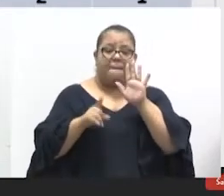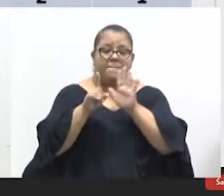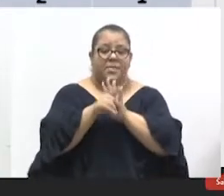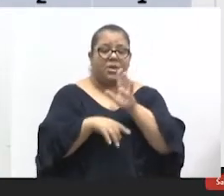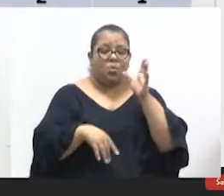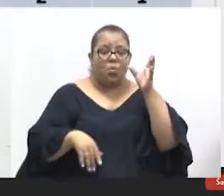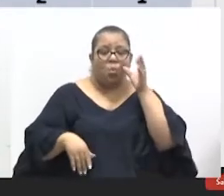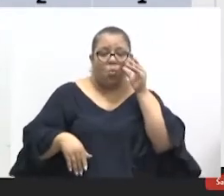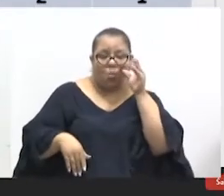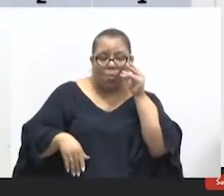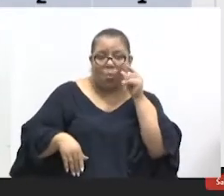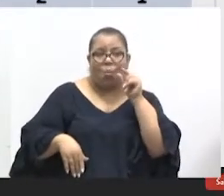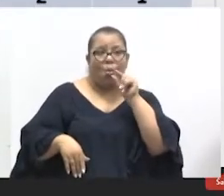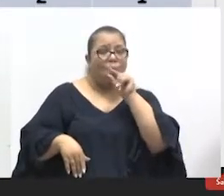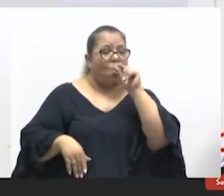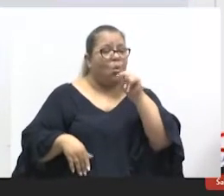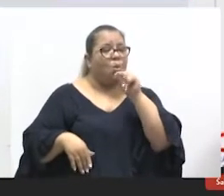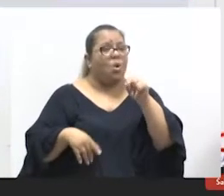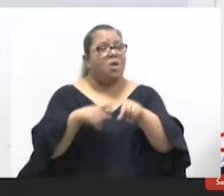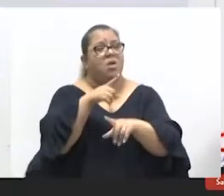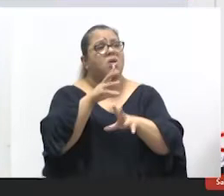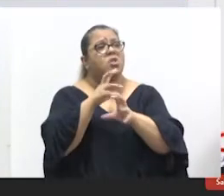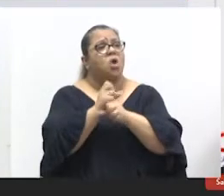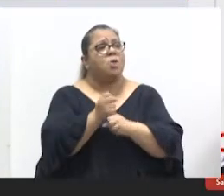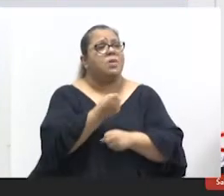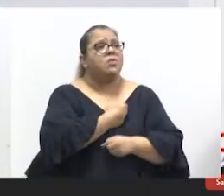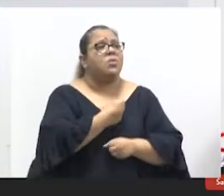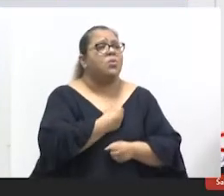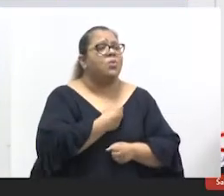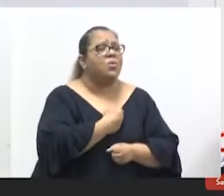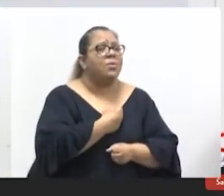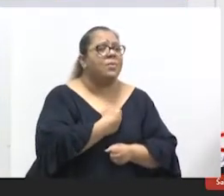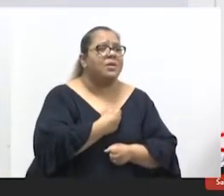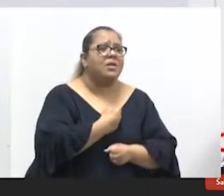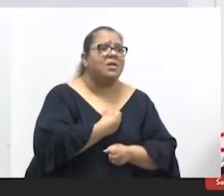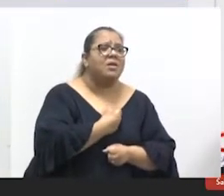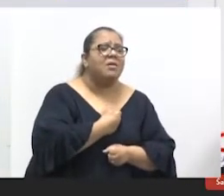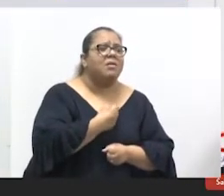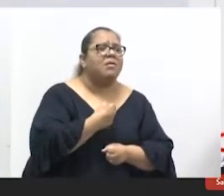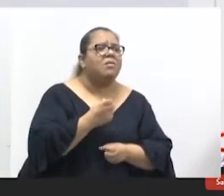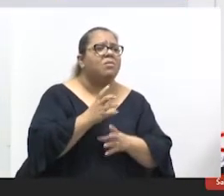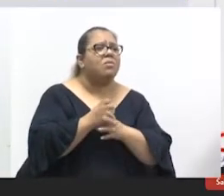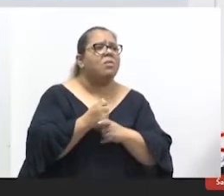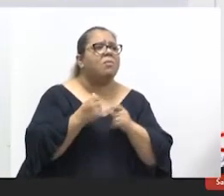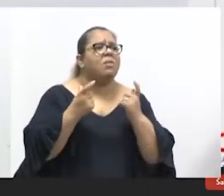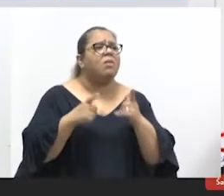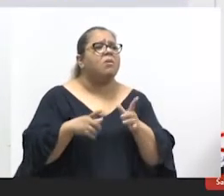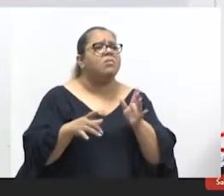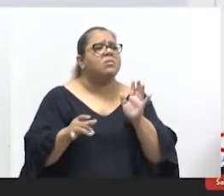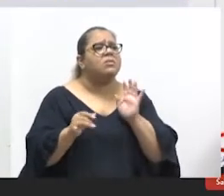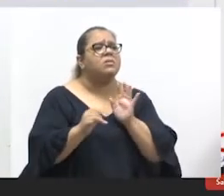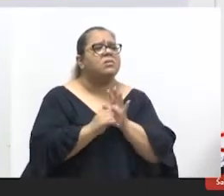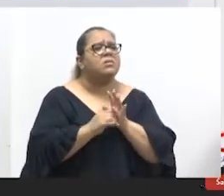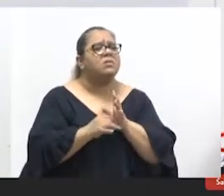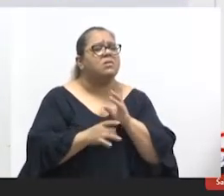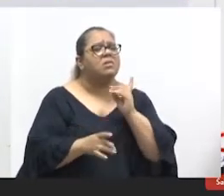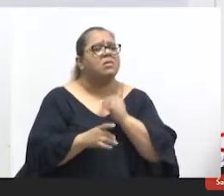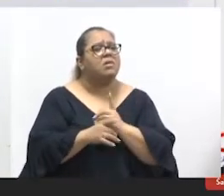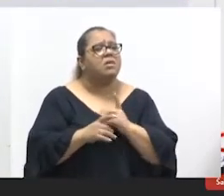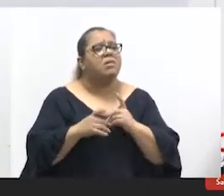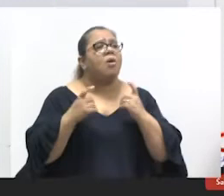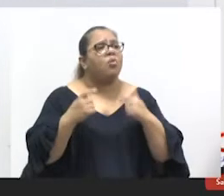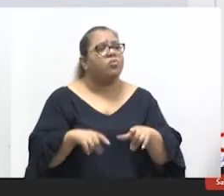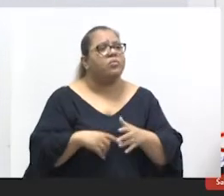agora o INCA, ele tem feito um trabalho sobre-humano de organizar todos esses dados e ele utiliza